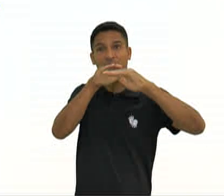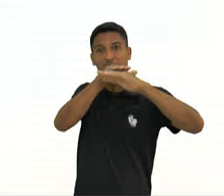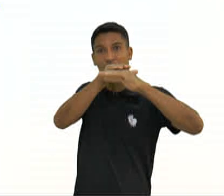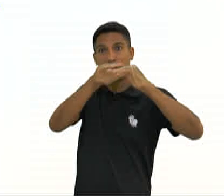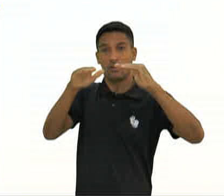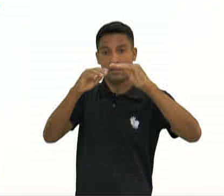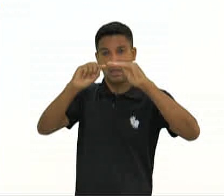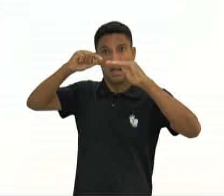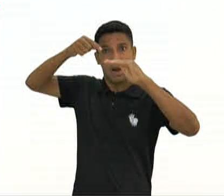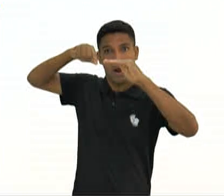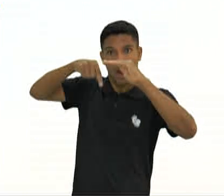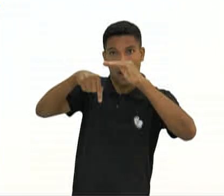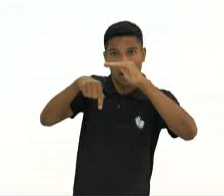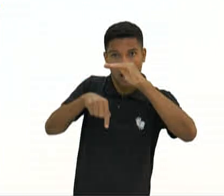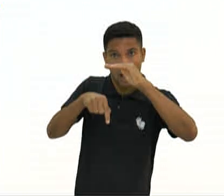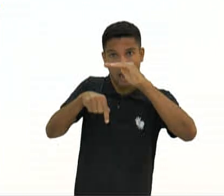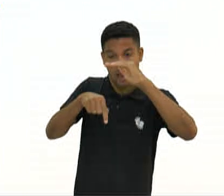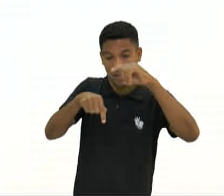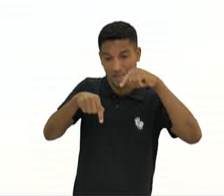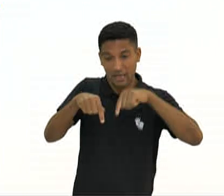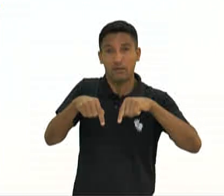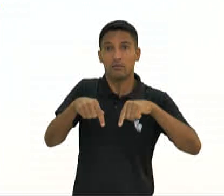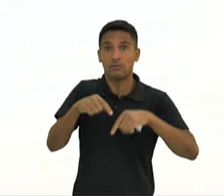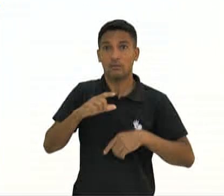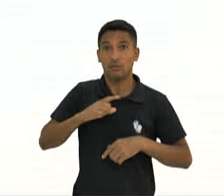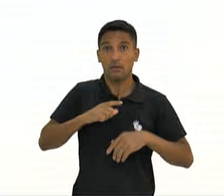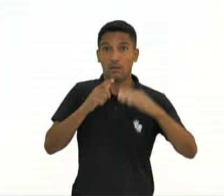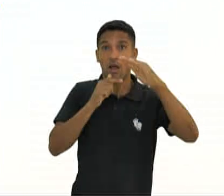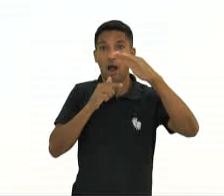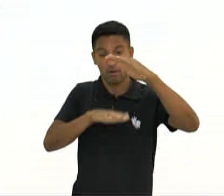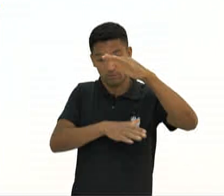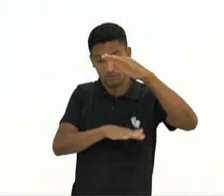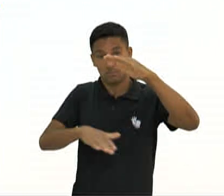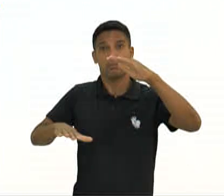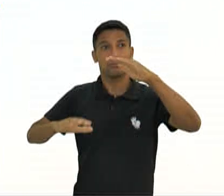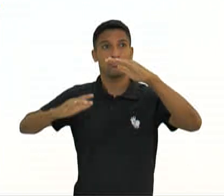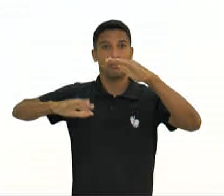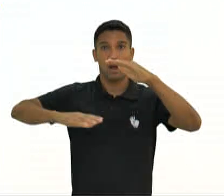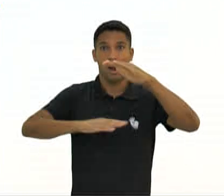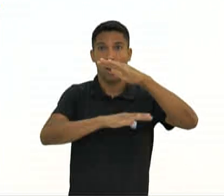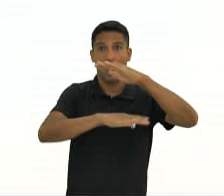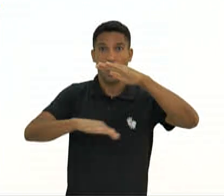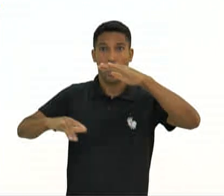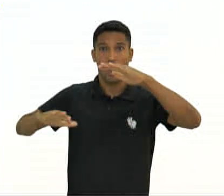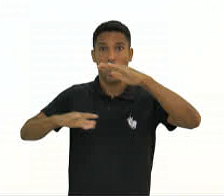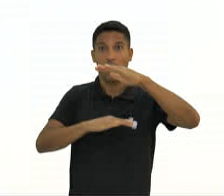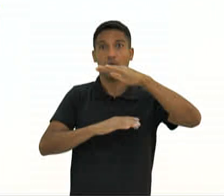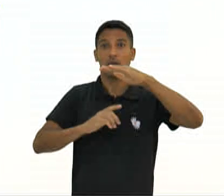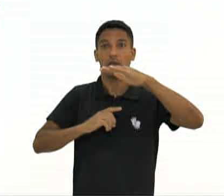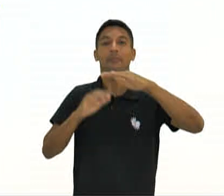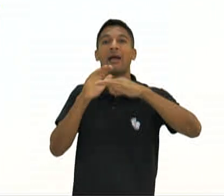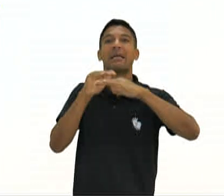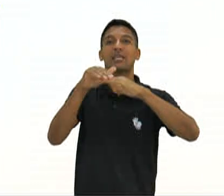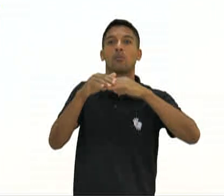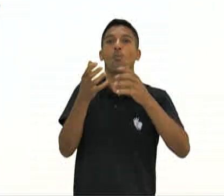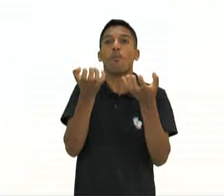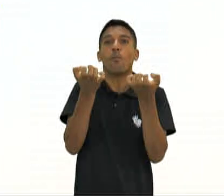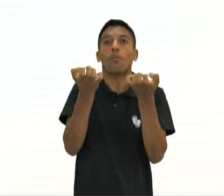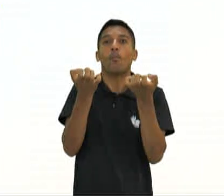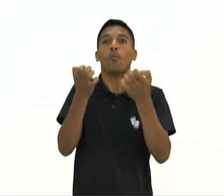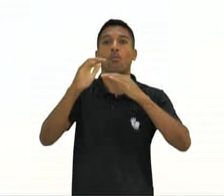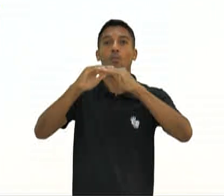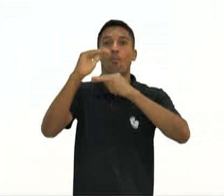mundo, na área desértica, por causa da permeabilidade do solo. Olhem o norte da África dentro da perspectiva